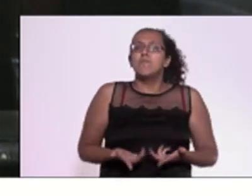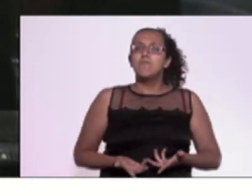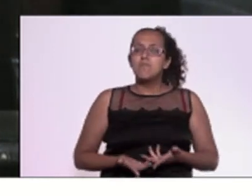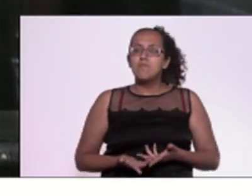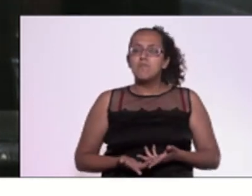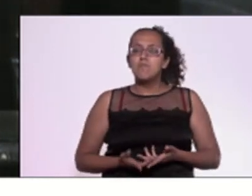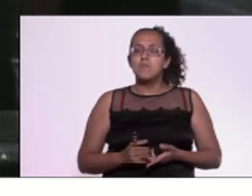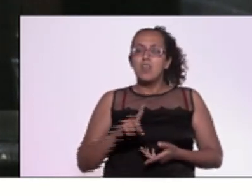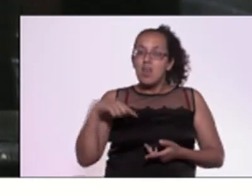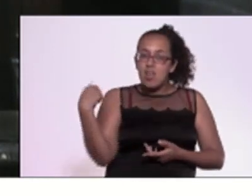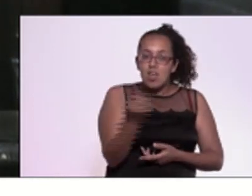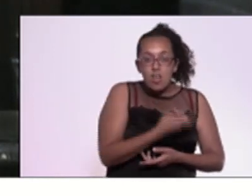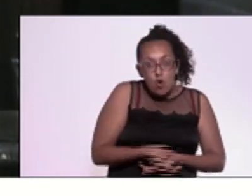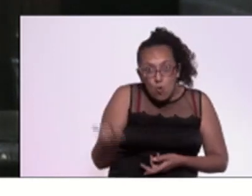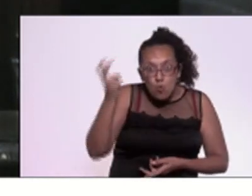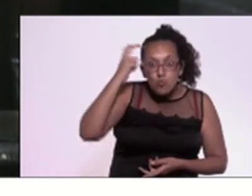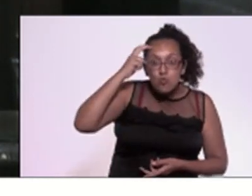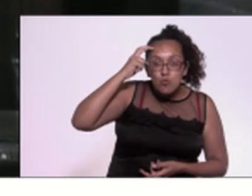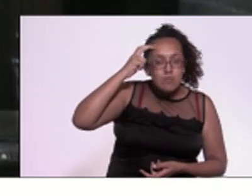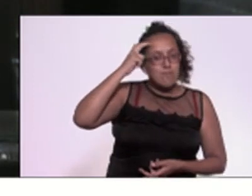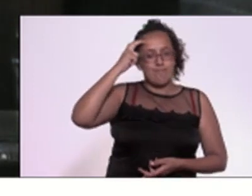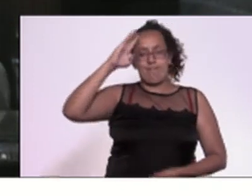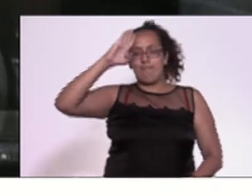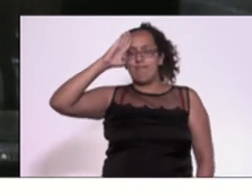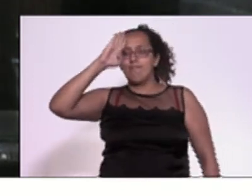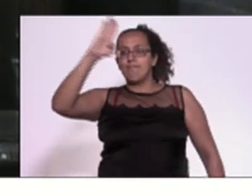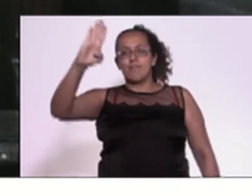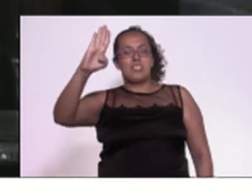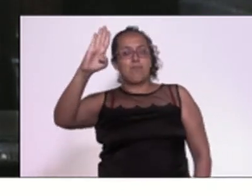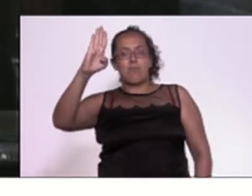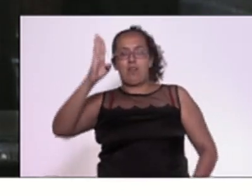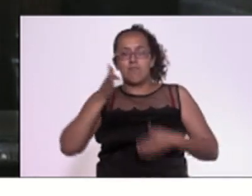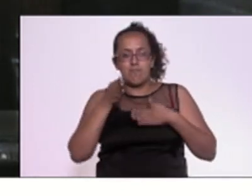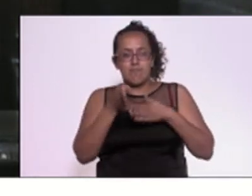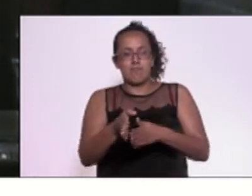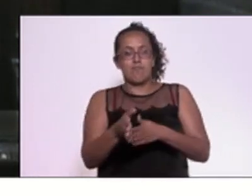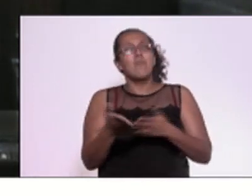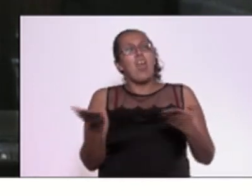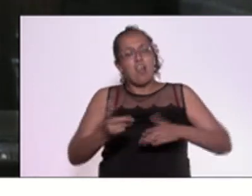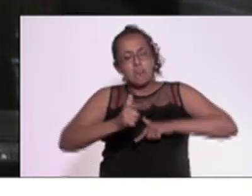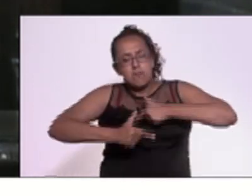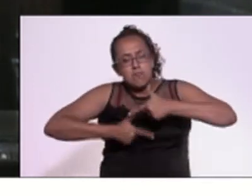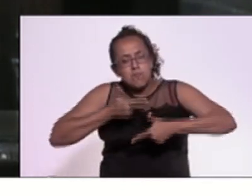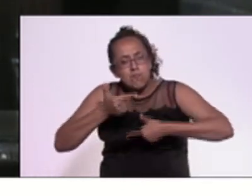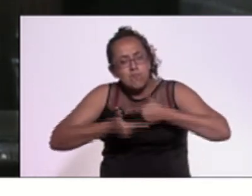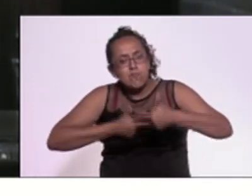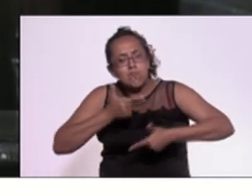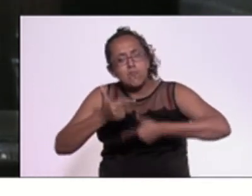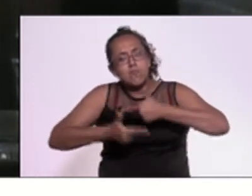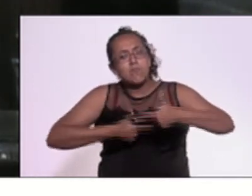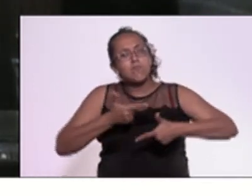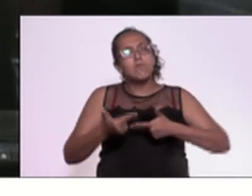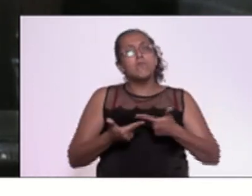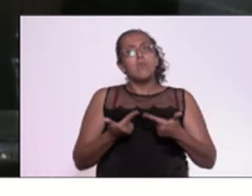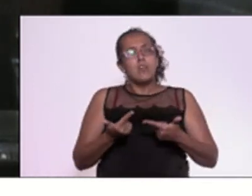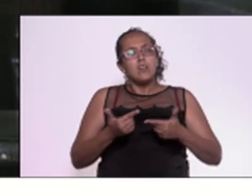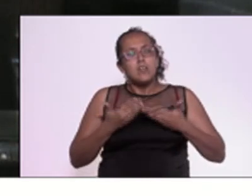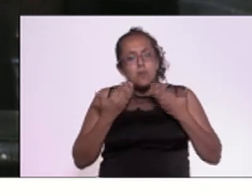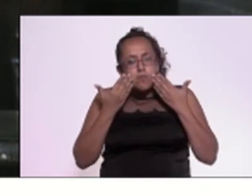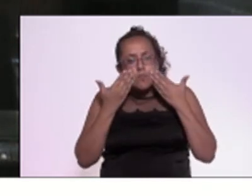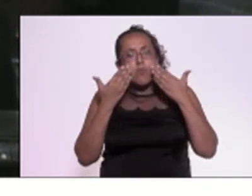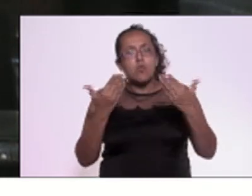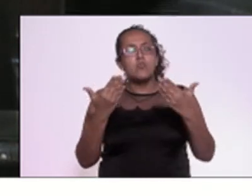Principalmente no teu campo da exibição. Por conta até das ofertas que existem